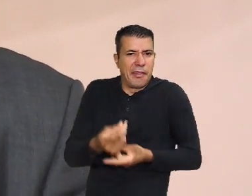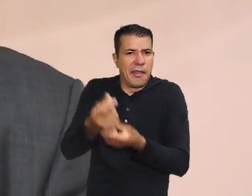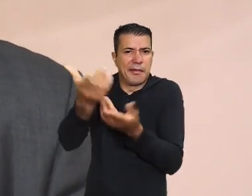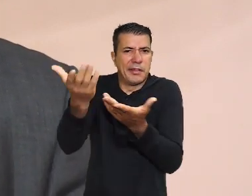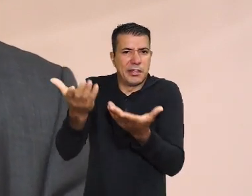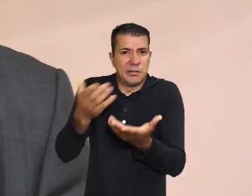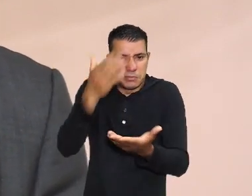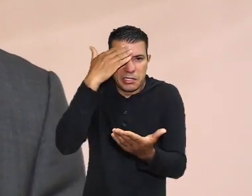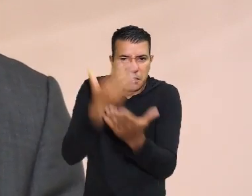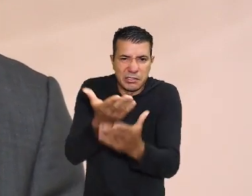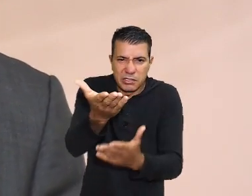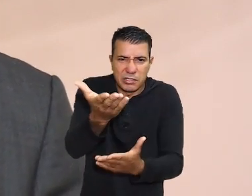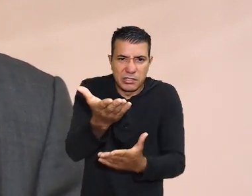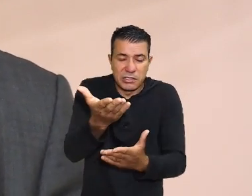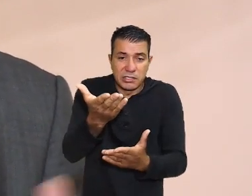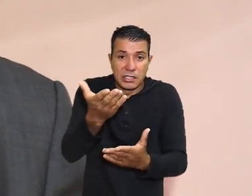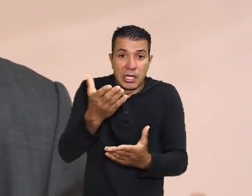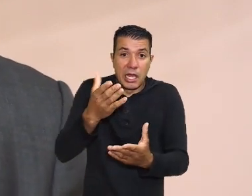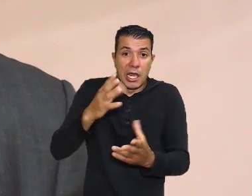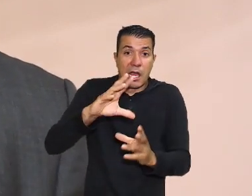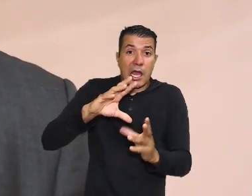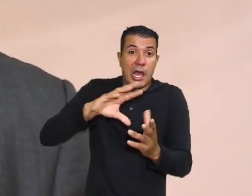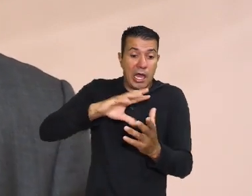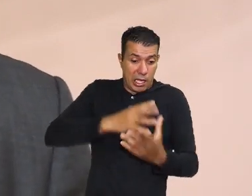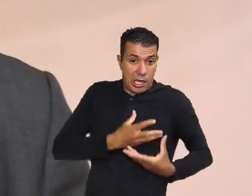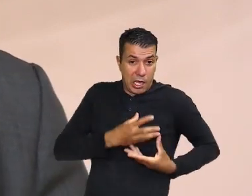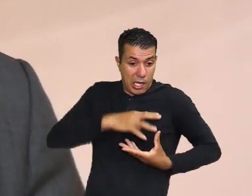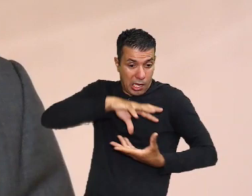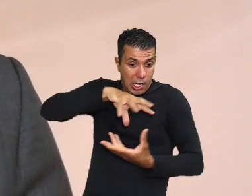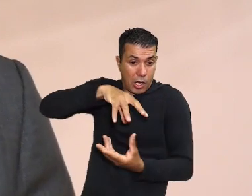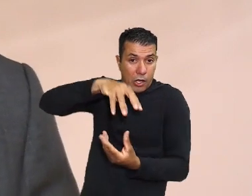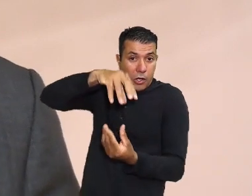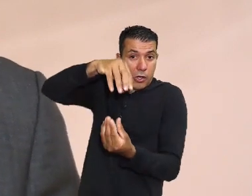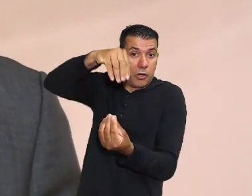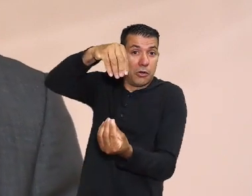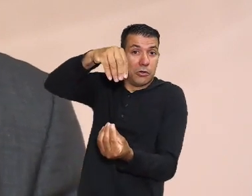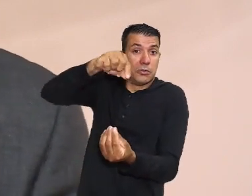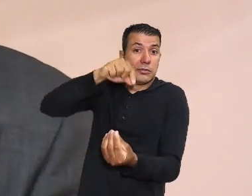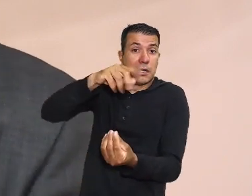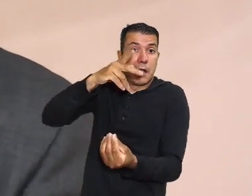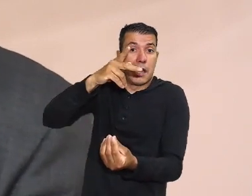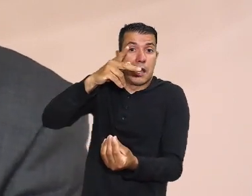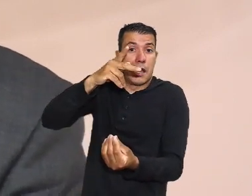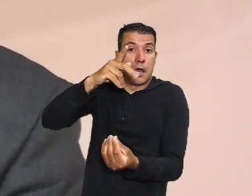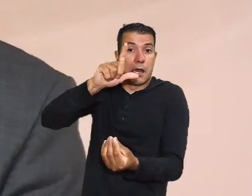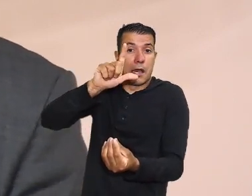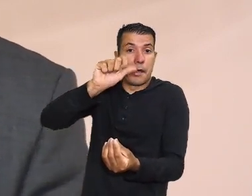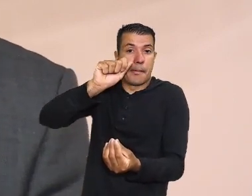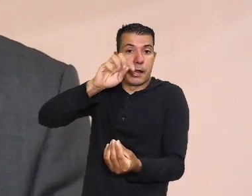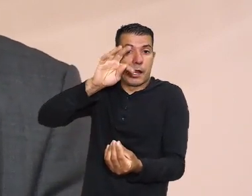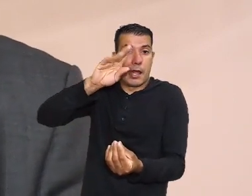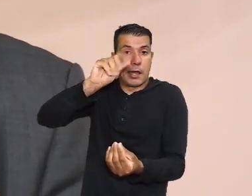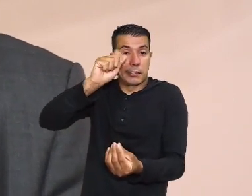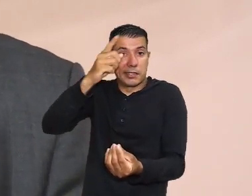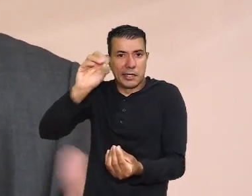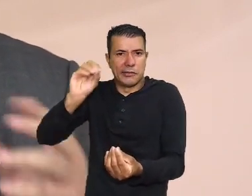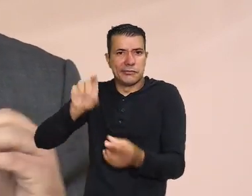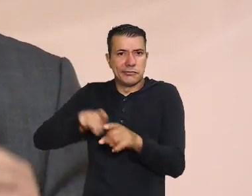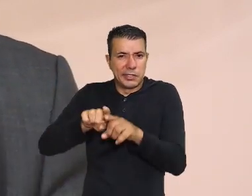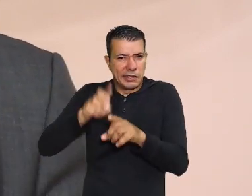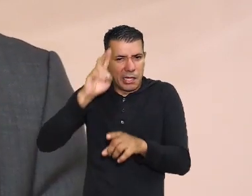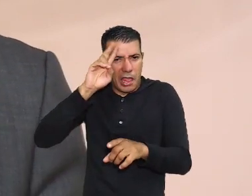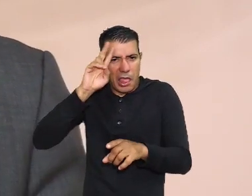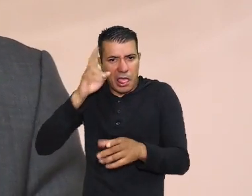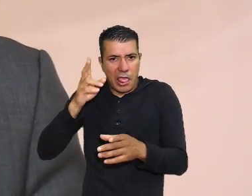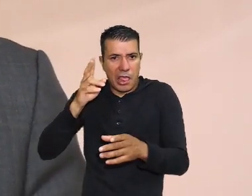existe independente do corpo. Nós sabemos a origem, é o dualismo platônico. Também essa doutrina ela ensina que após